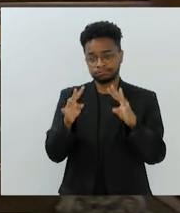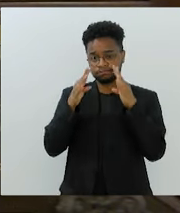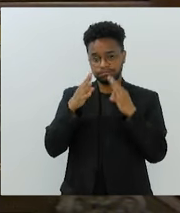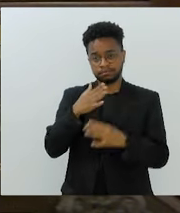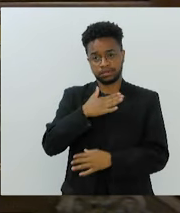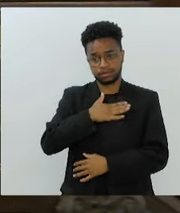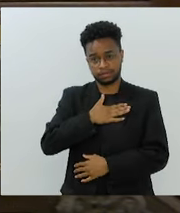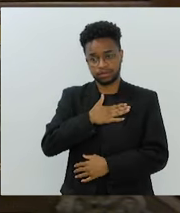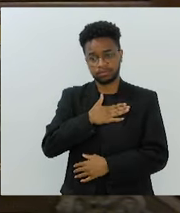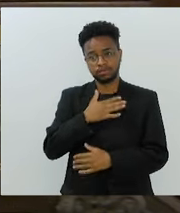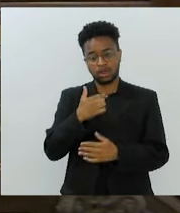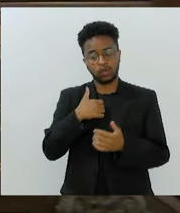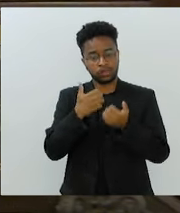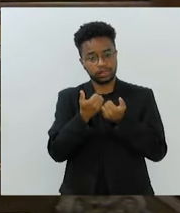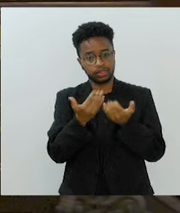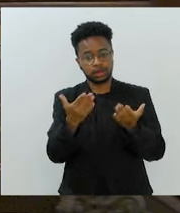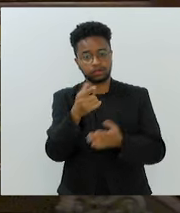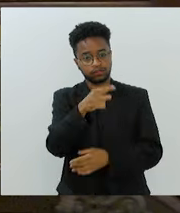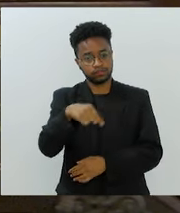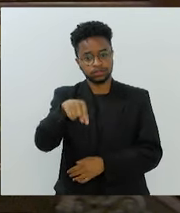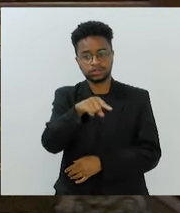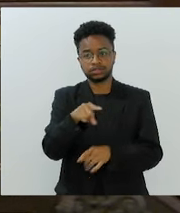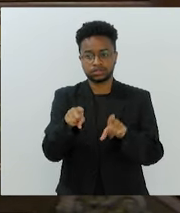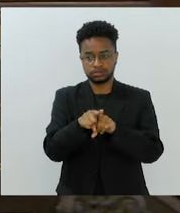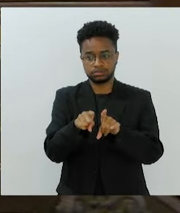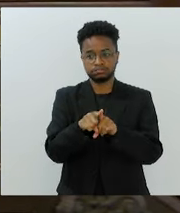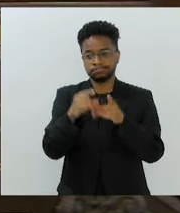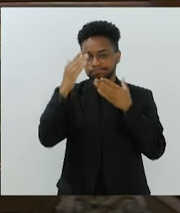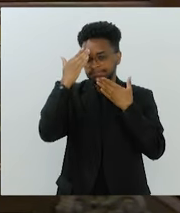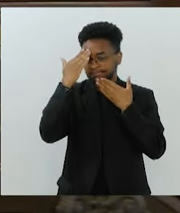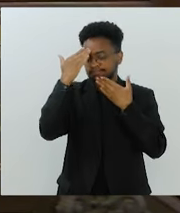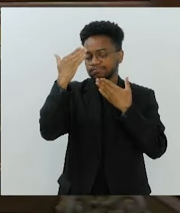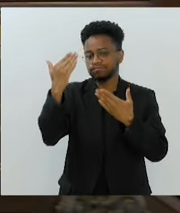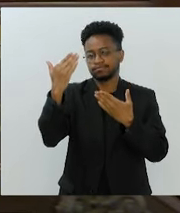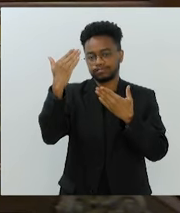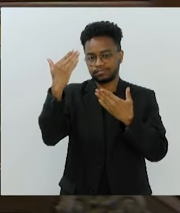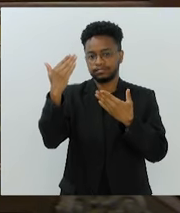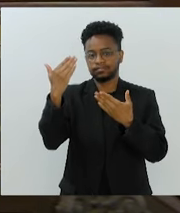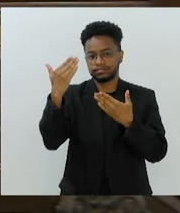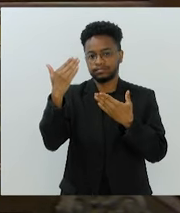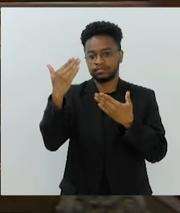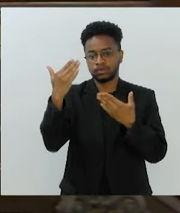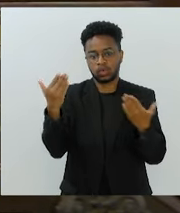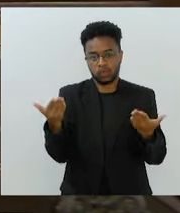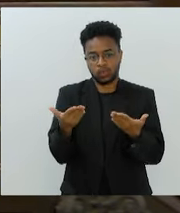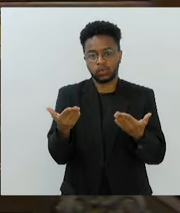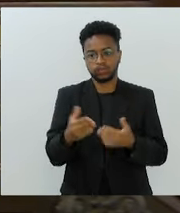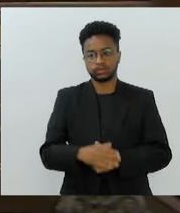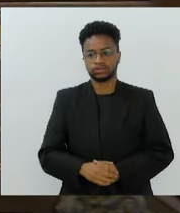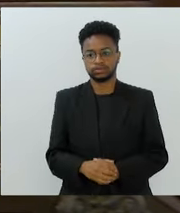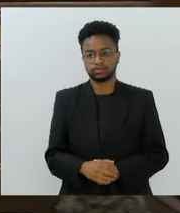e eu retribuo com muita gratidão esse